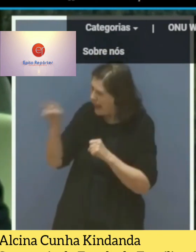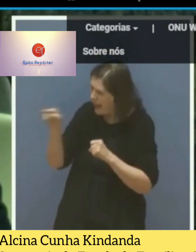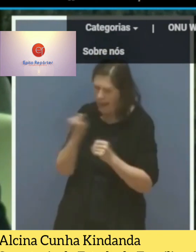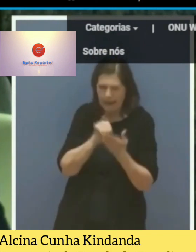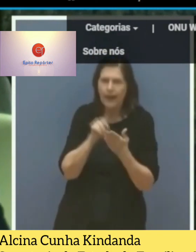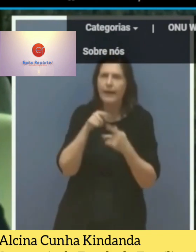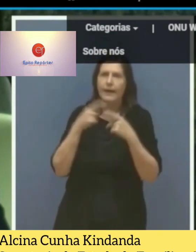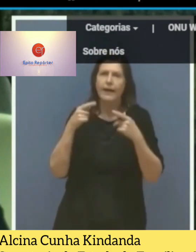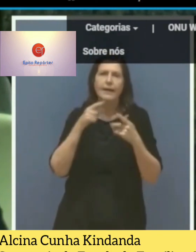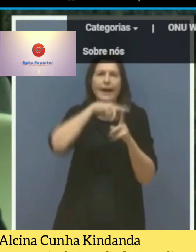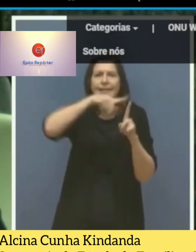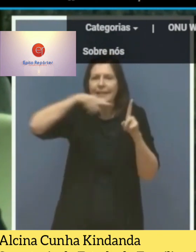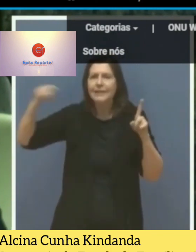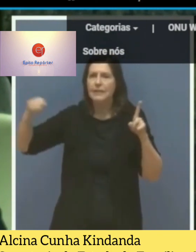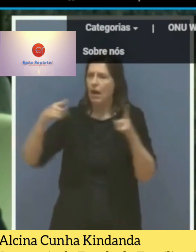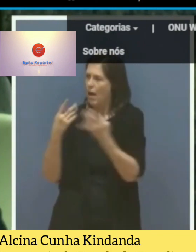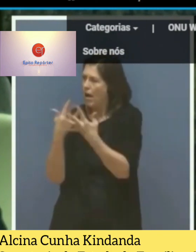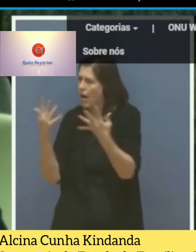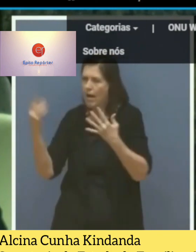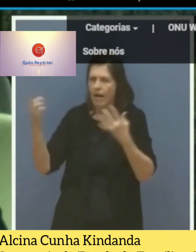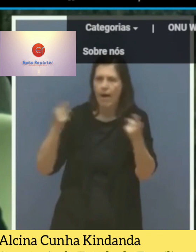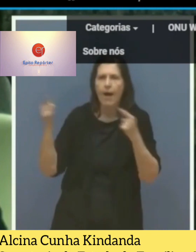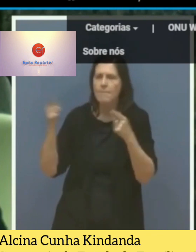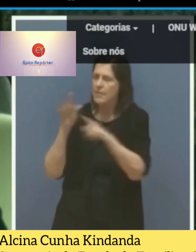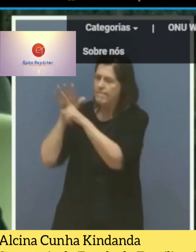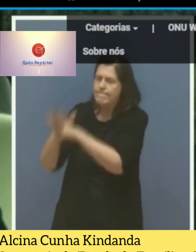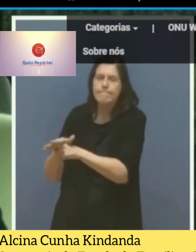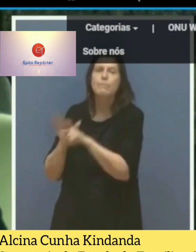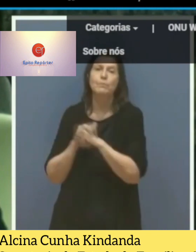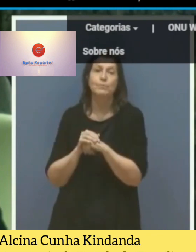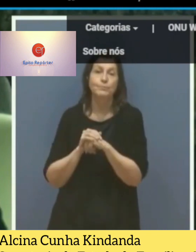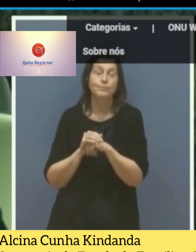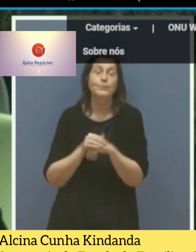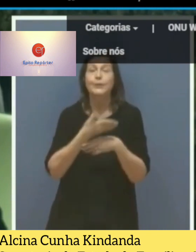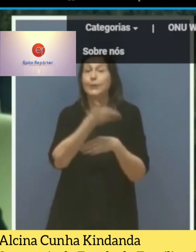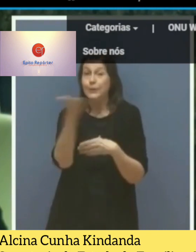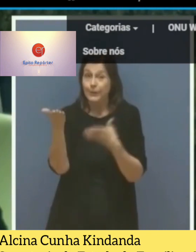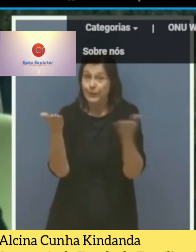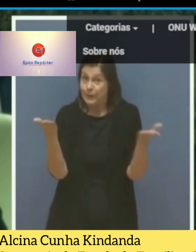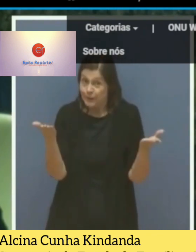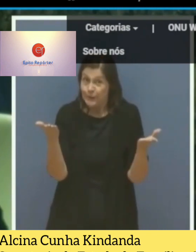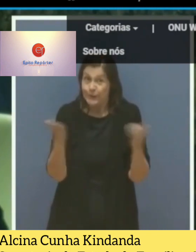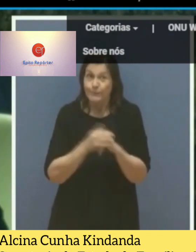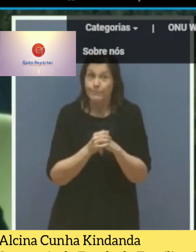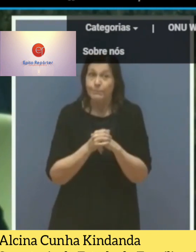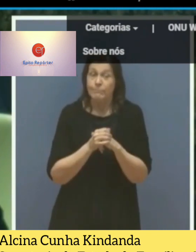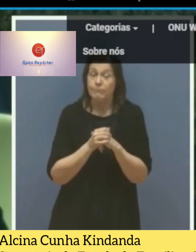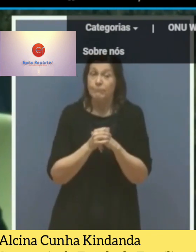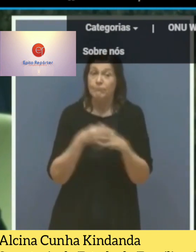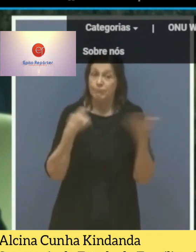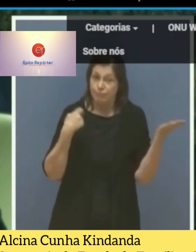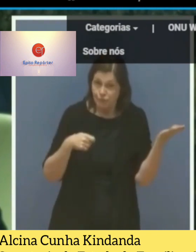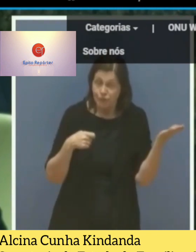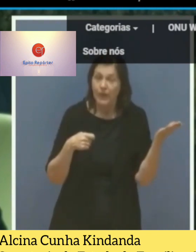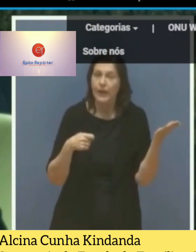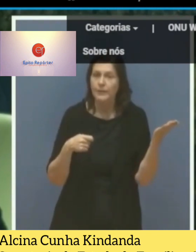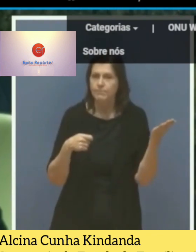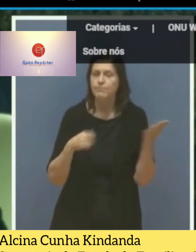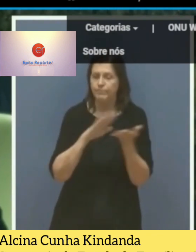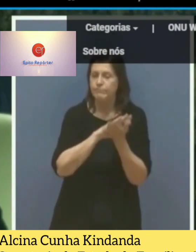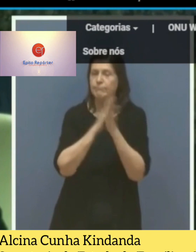senhora Presidente minhas senhoras e meus senhores aplicação da lei da pessoa com deficiência da lei da sensibilidade